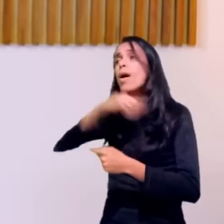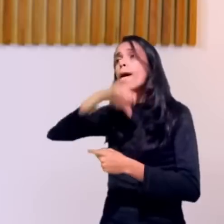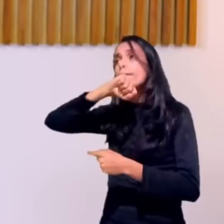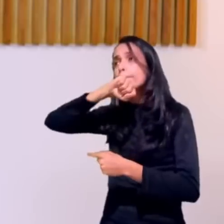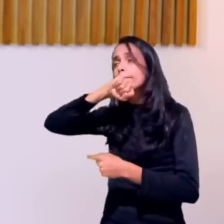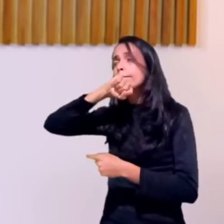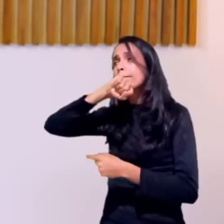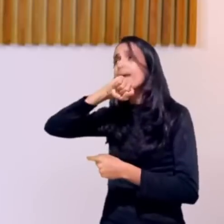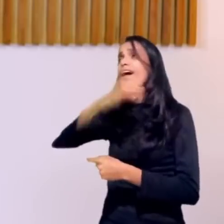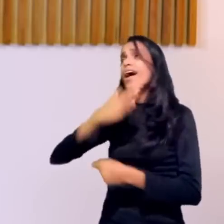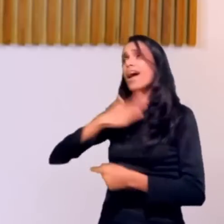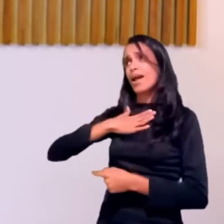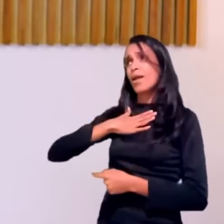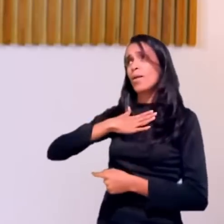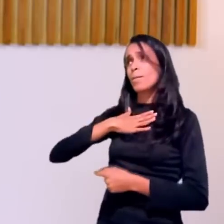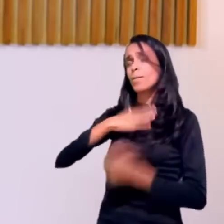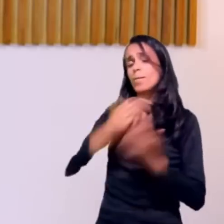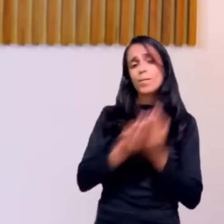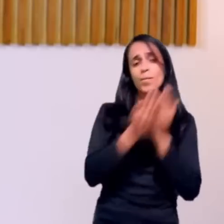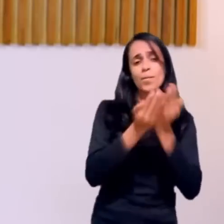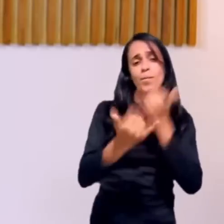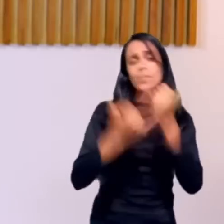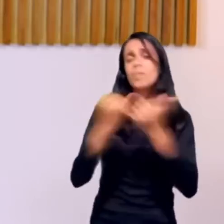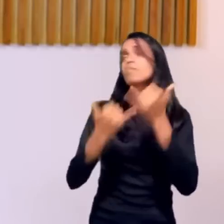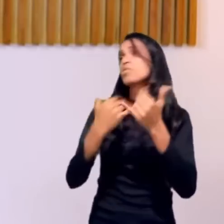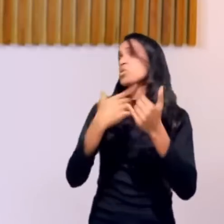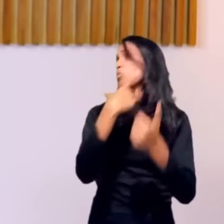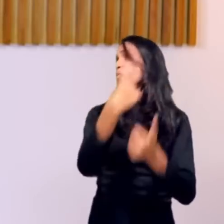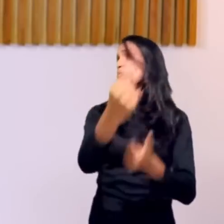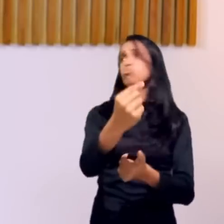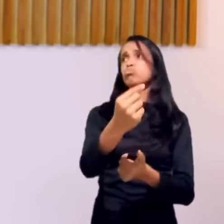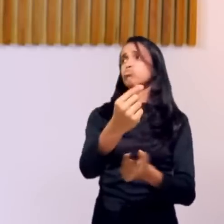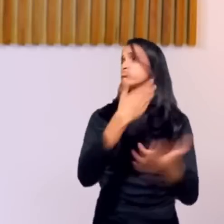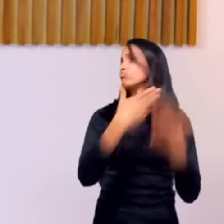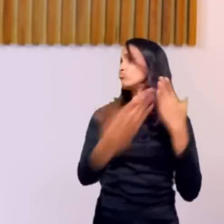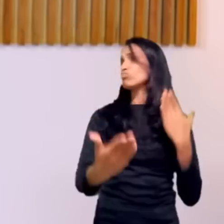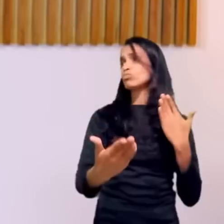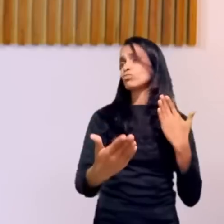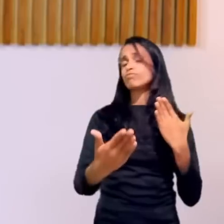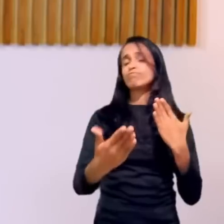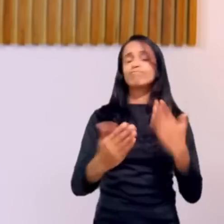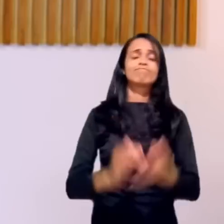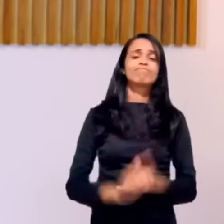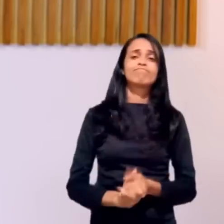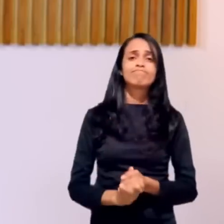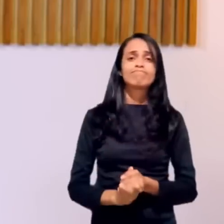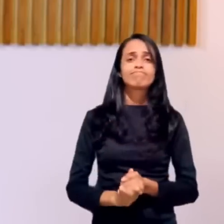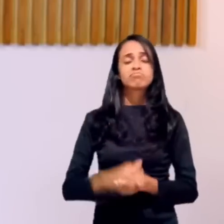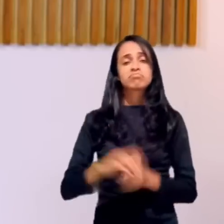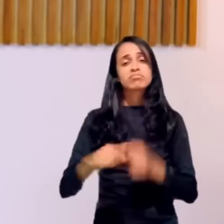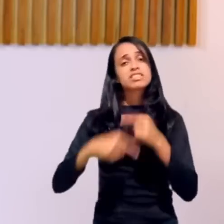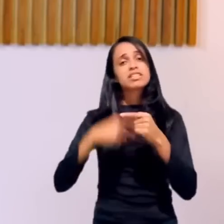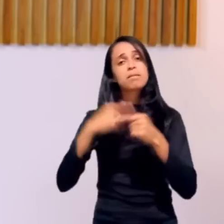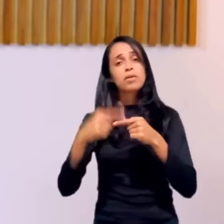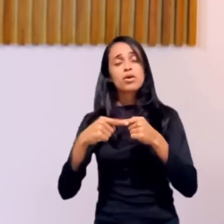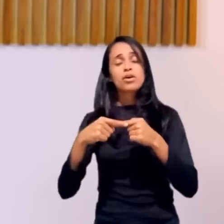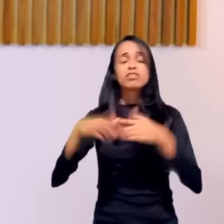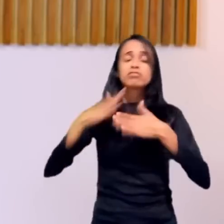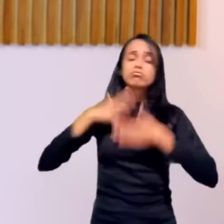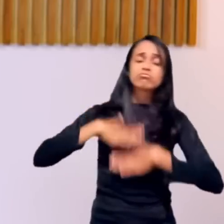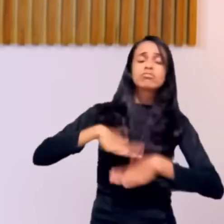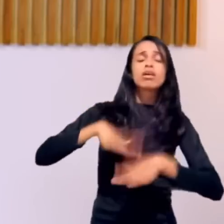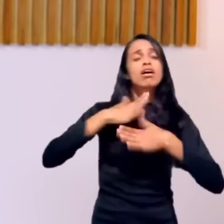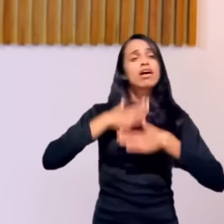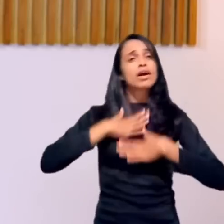acontecido. Bom, as lágrimas foram secadas e com o tempo ele se conformou. Mas um